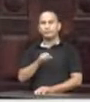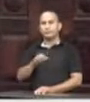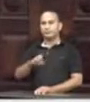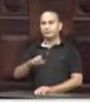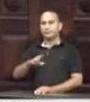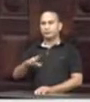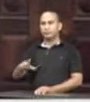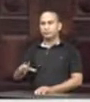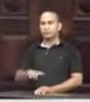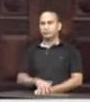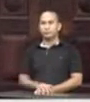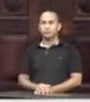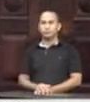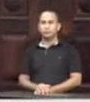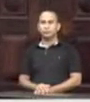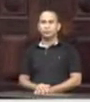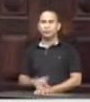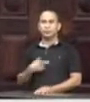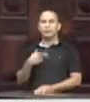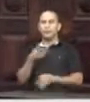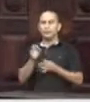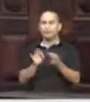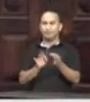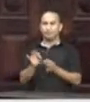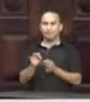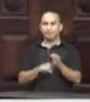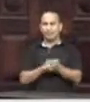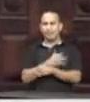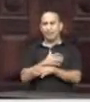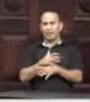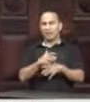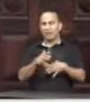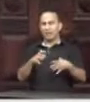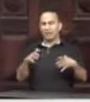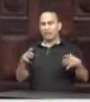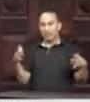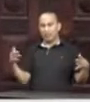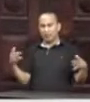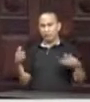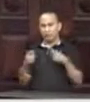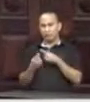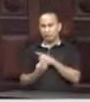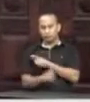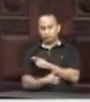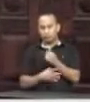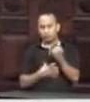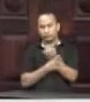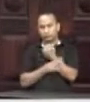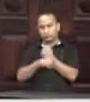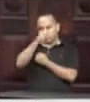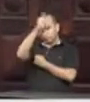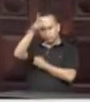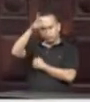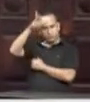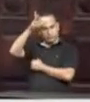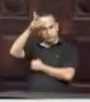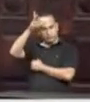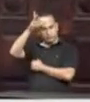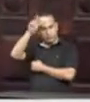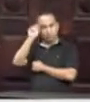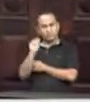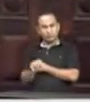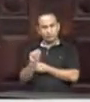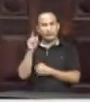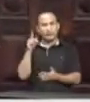Civil, e formar esse grande fundo de segurança pública, que